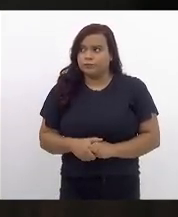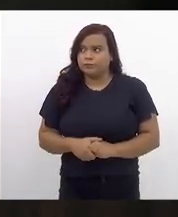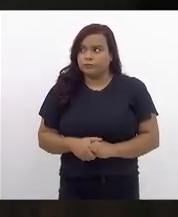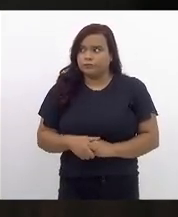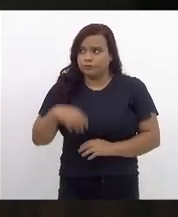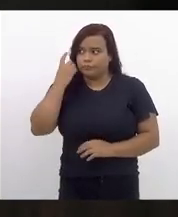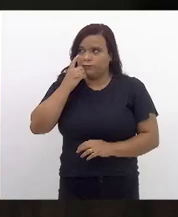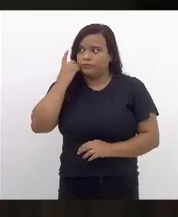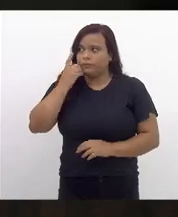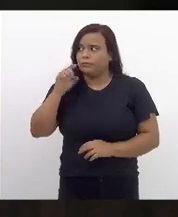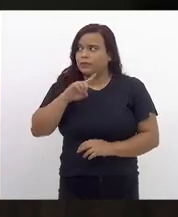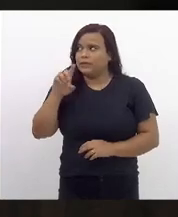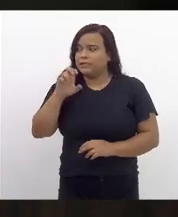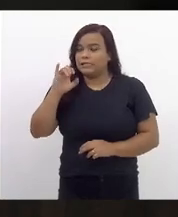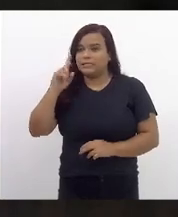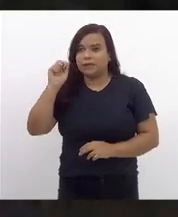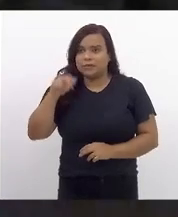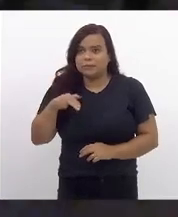Deputada Zeidan.